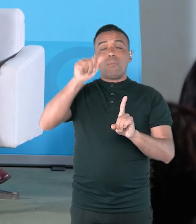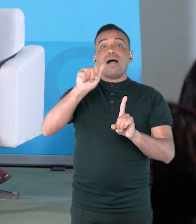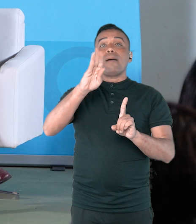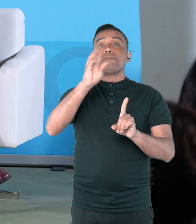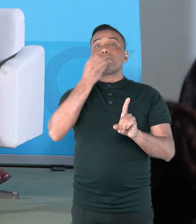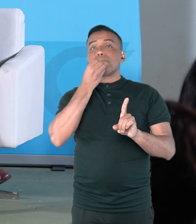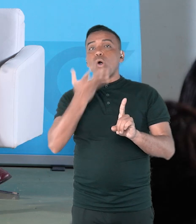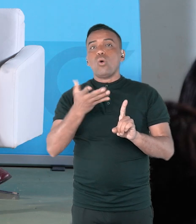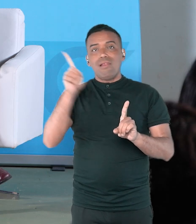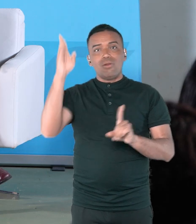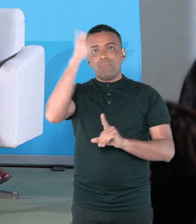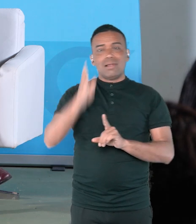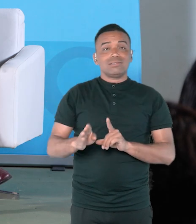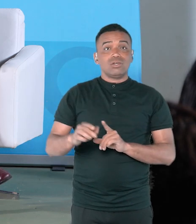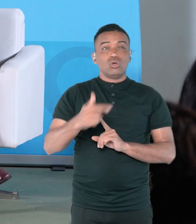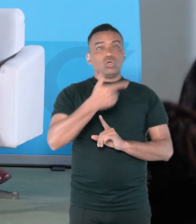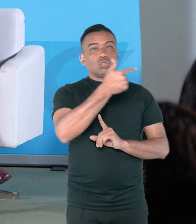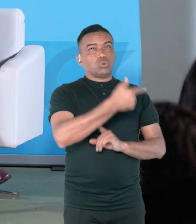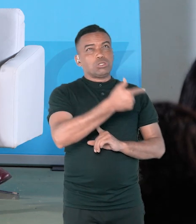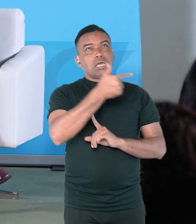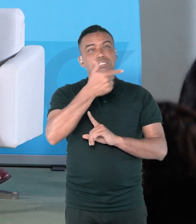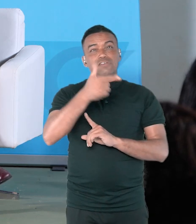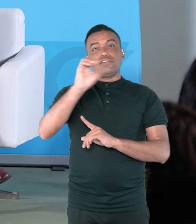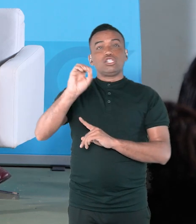no Brasil... a gente teve